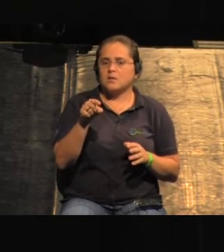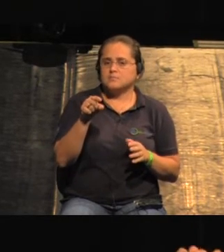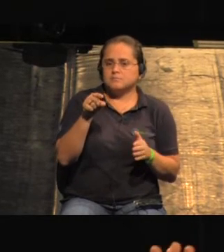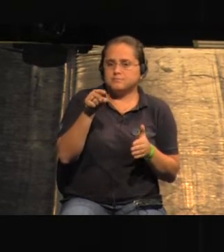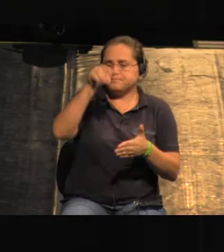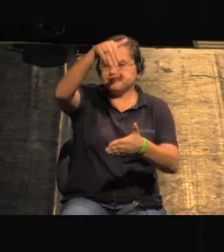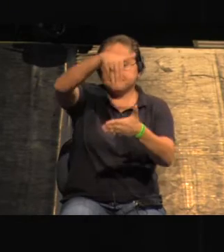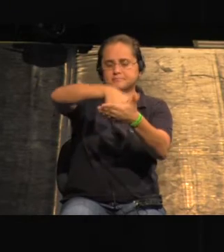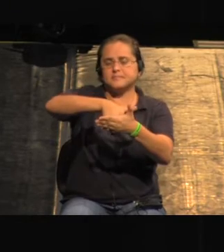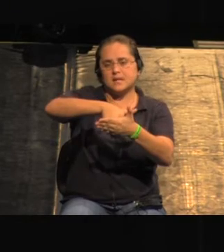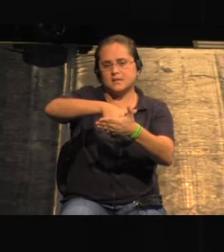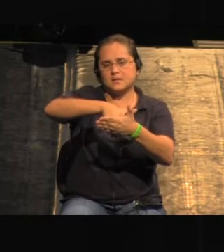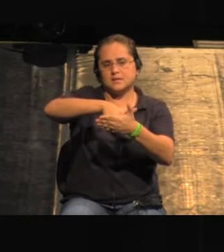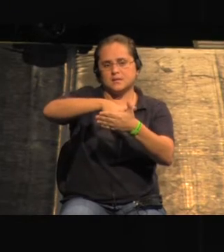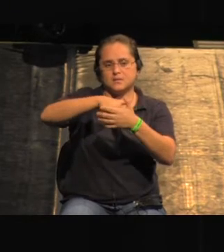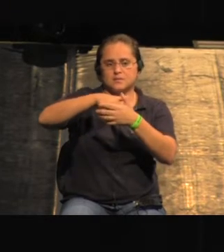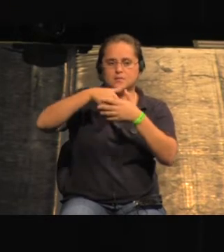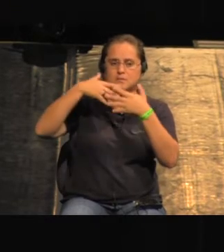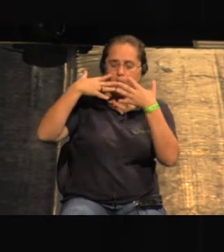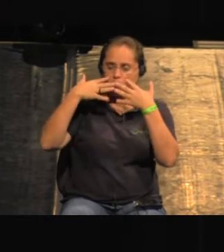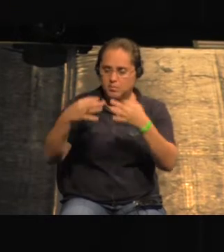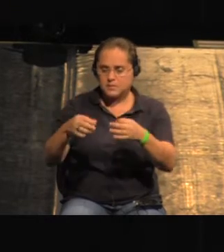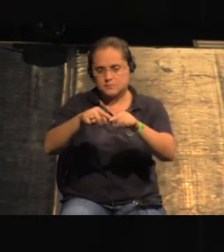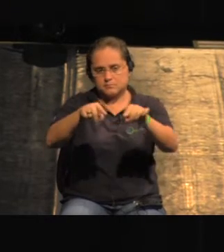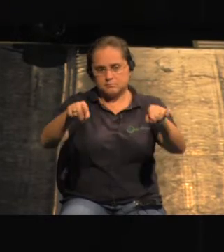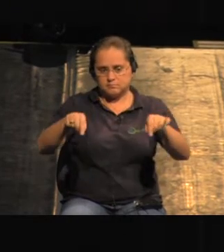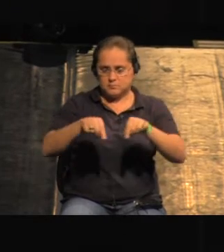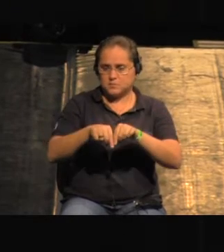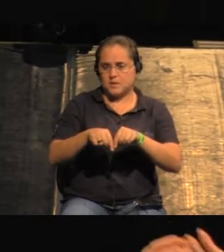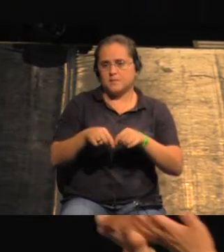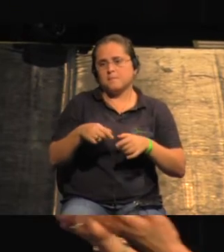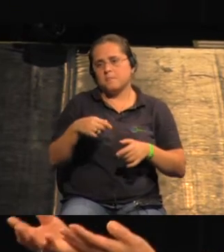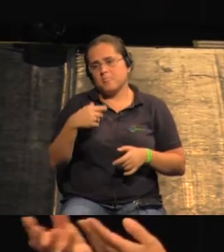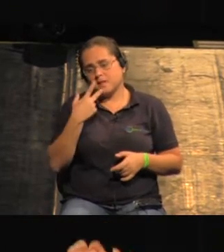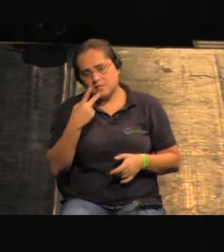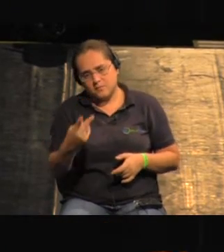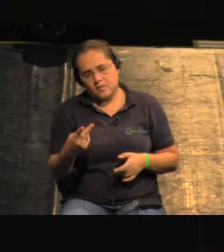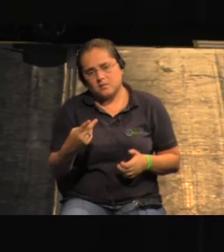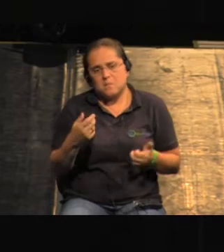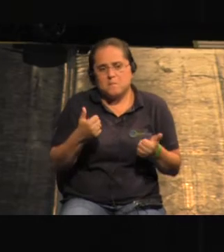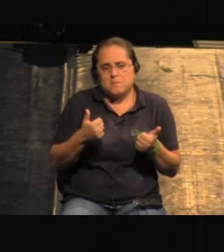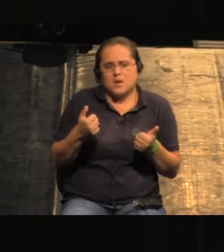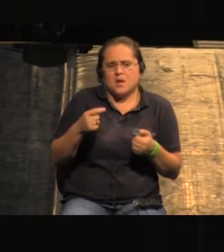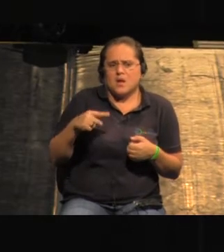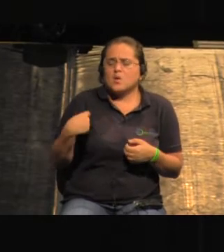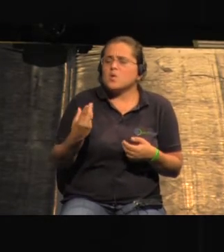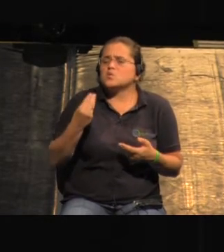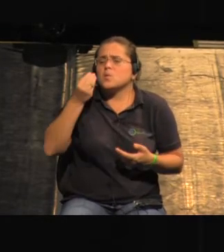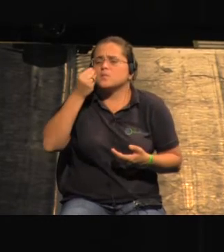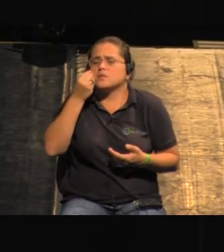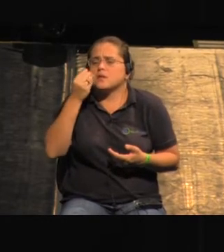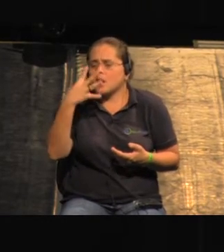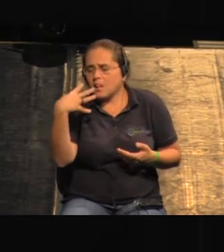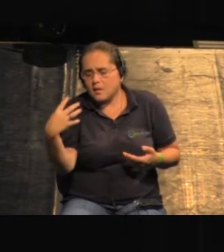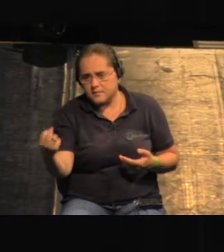você embute ao observar esses espaços. E você diz, bem, quem